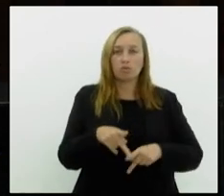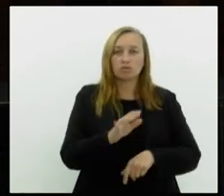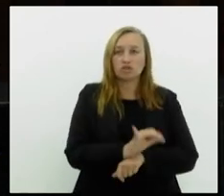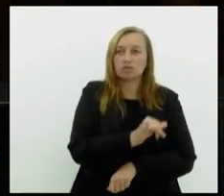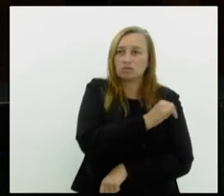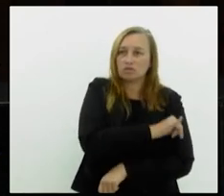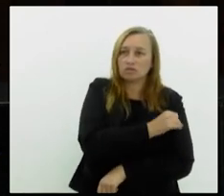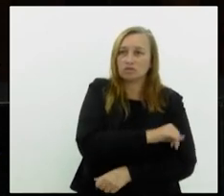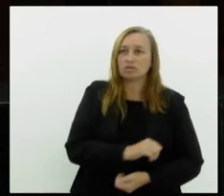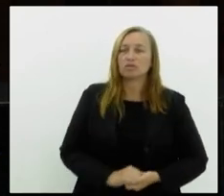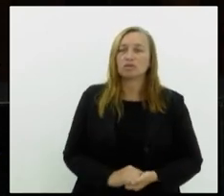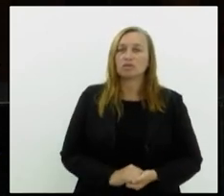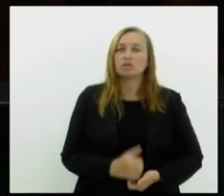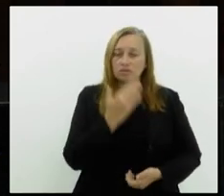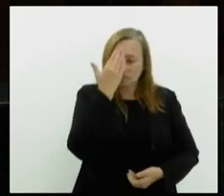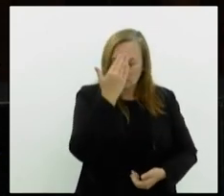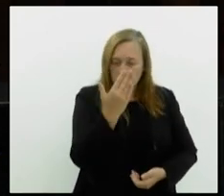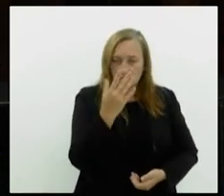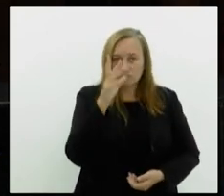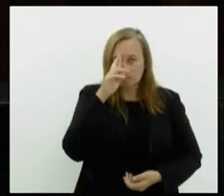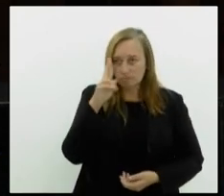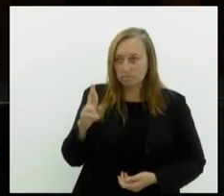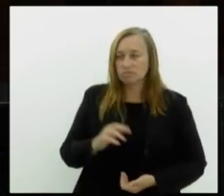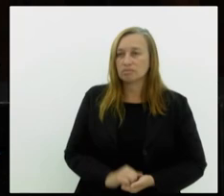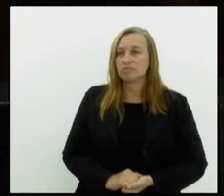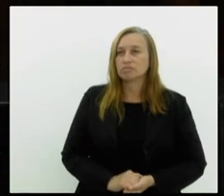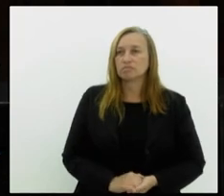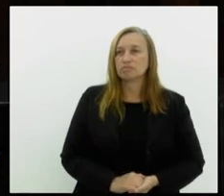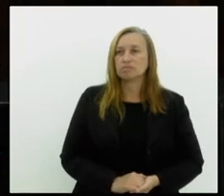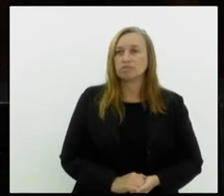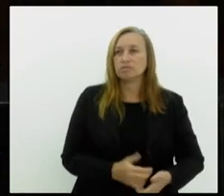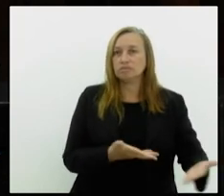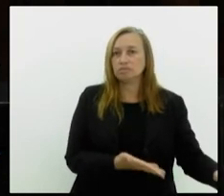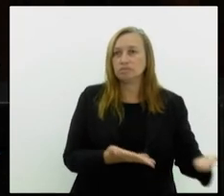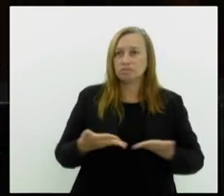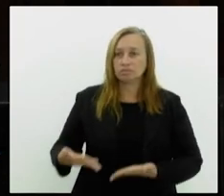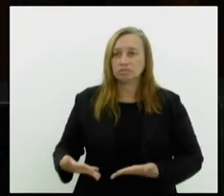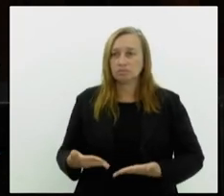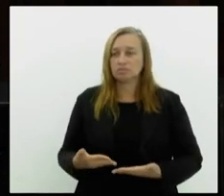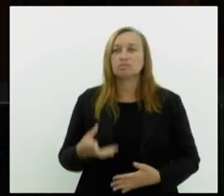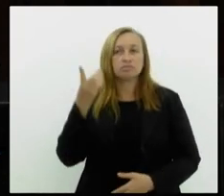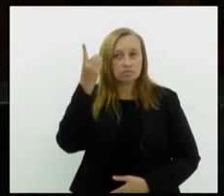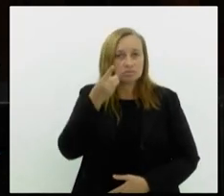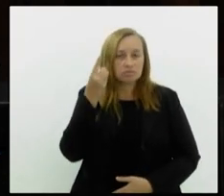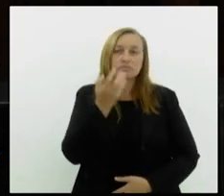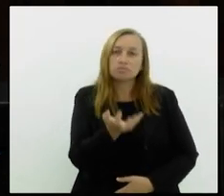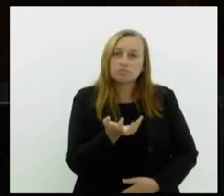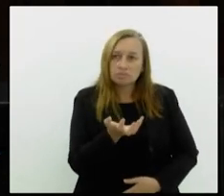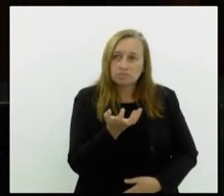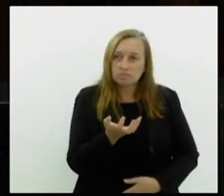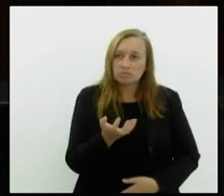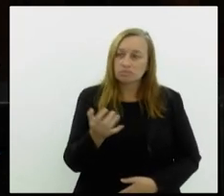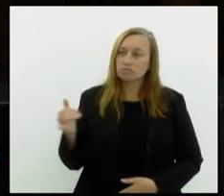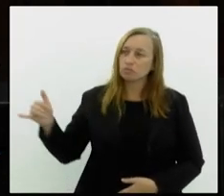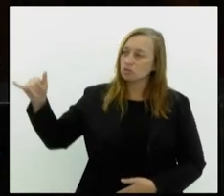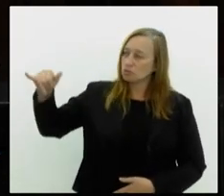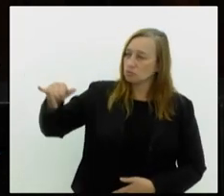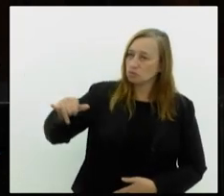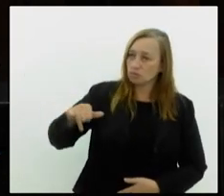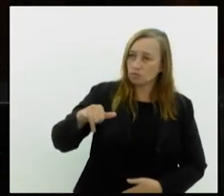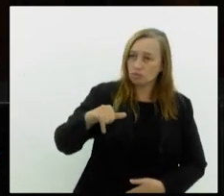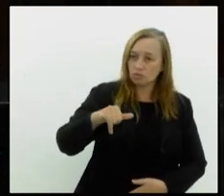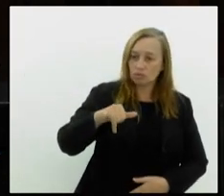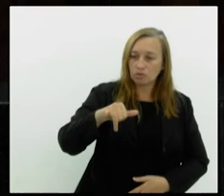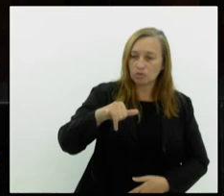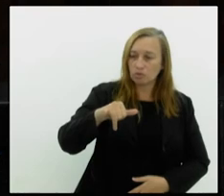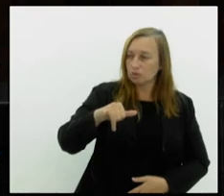Janeiro. Agradecer a Vossa Excelência, está aqui o convite para aqueles deputados que queiram sobrevoar a região,